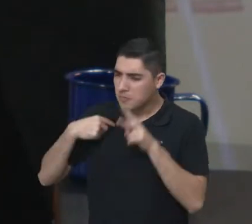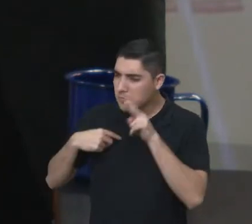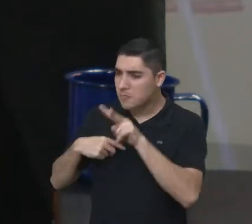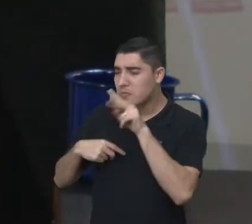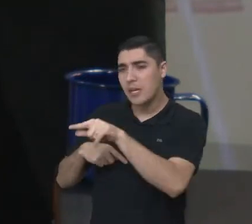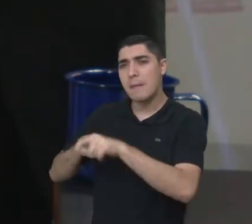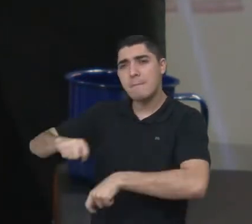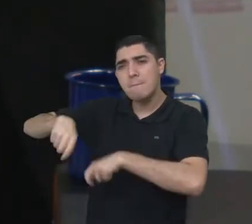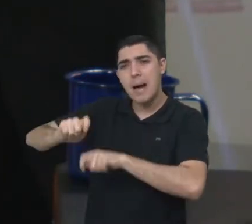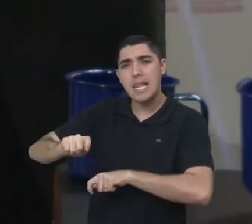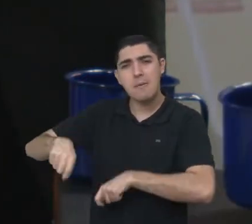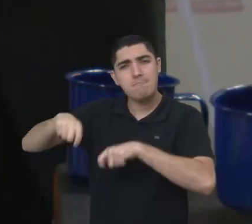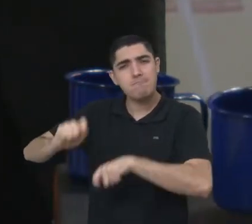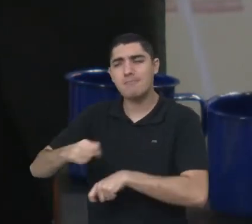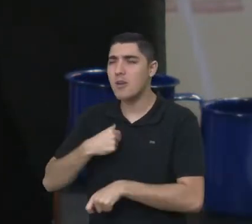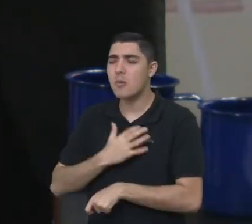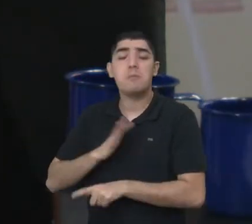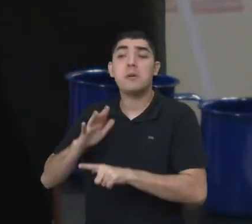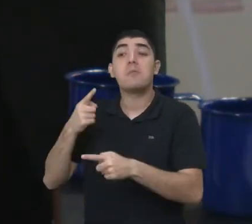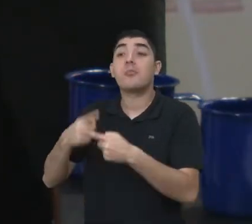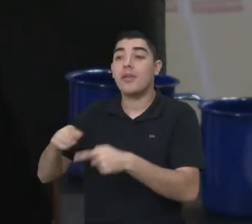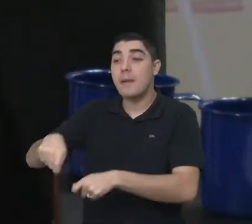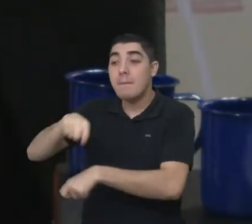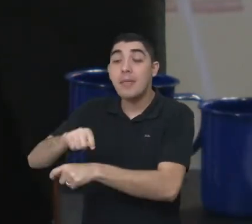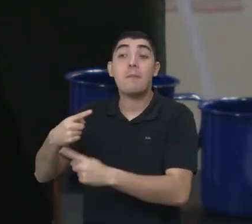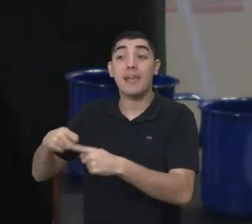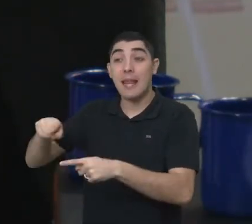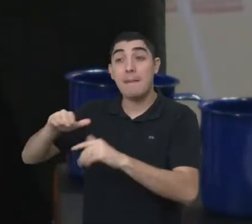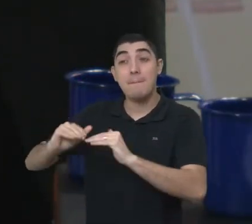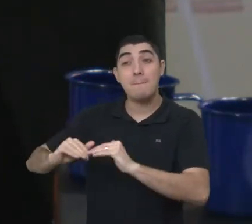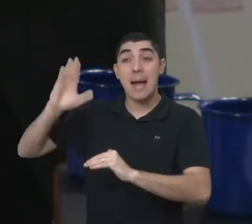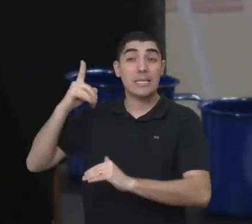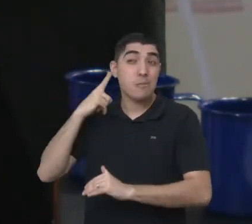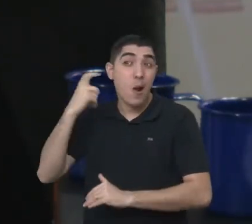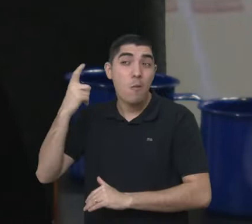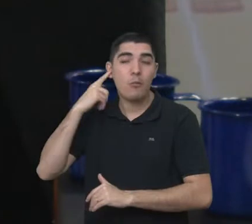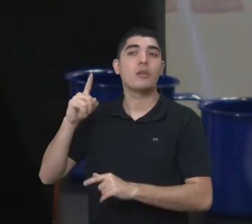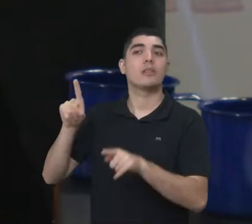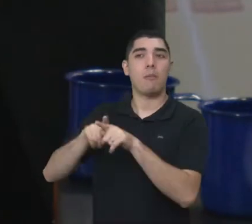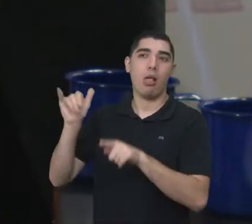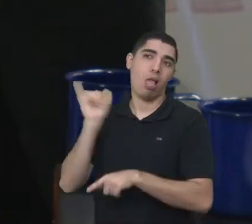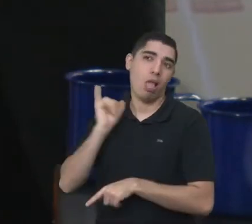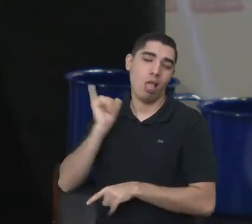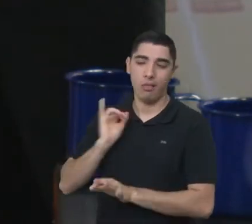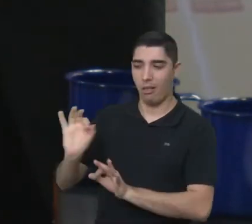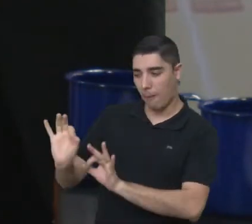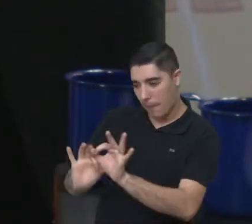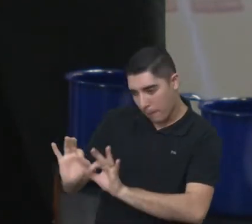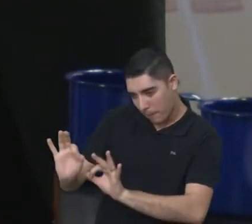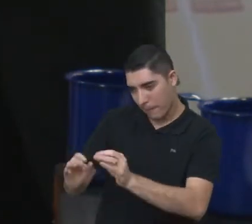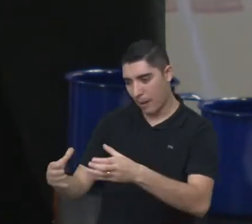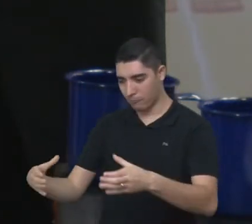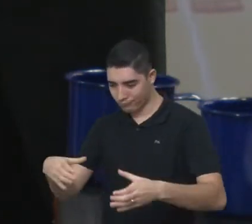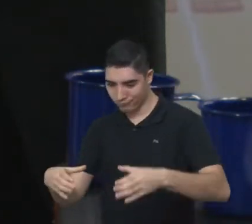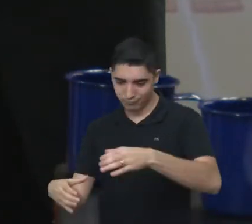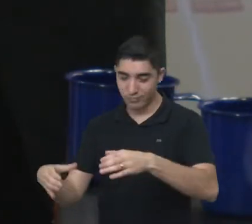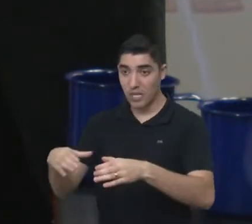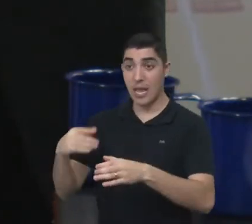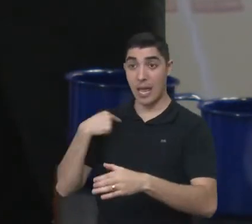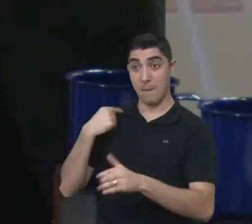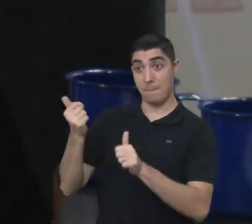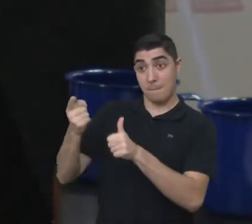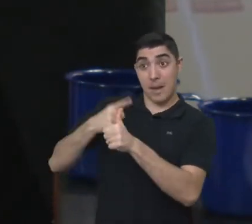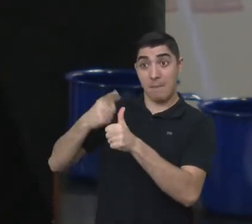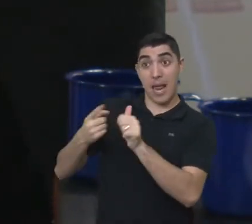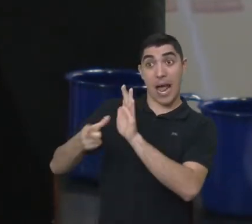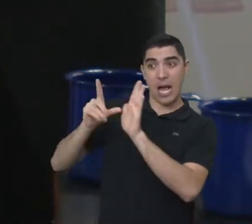né? Por que a bateria, né? O instrumento mais barulhento e o que dá mais trabalho para montar e desmontar, né? Você é a primeira a chegar e